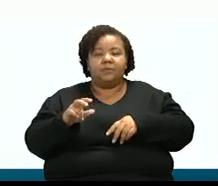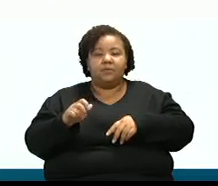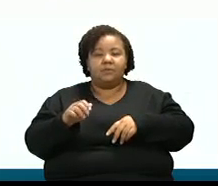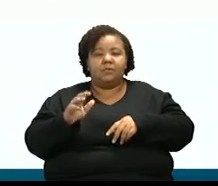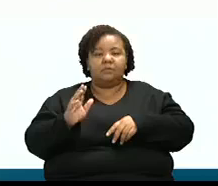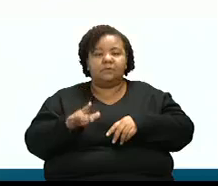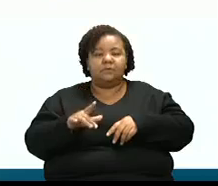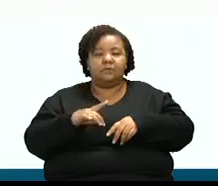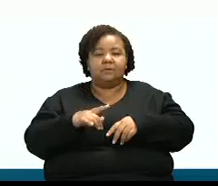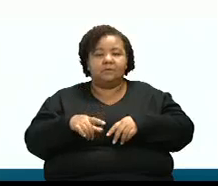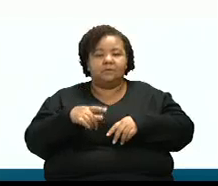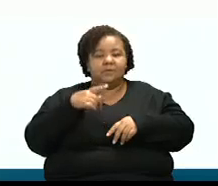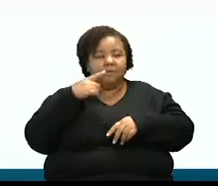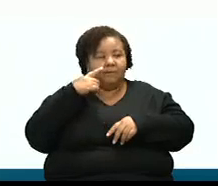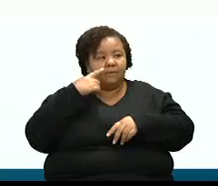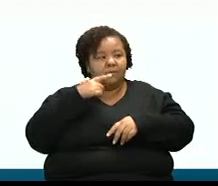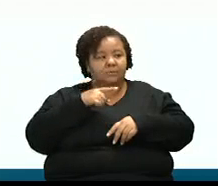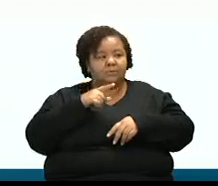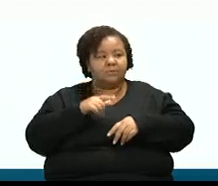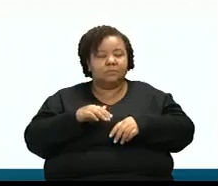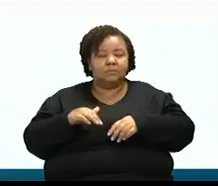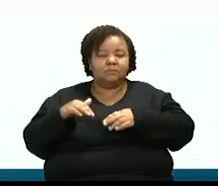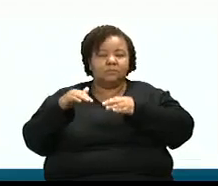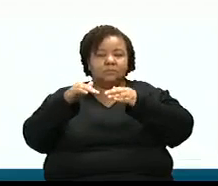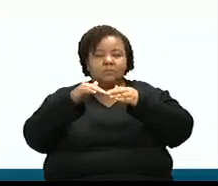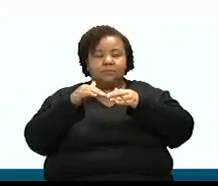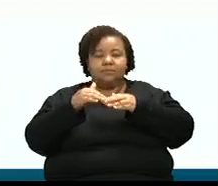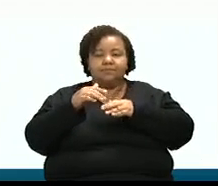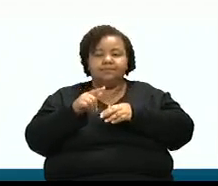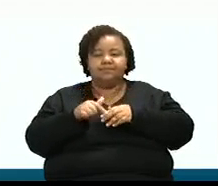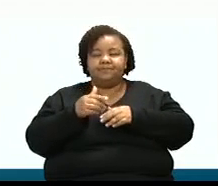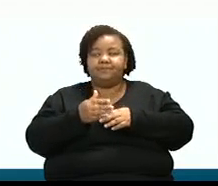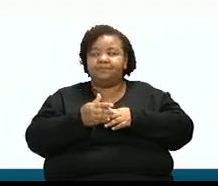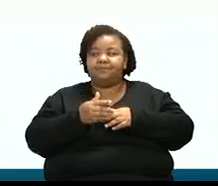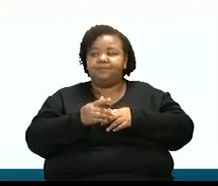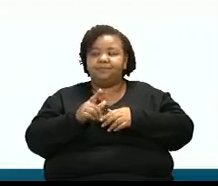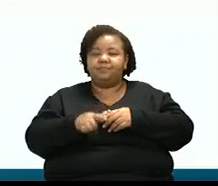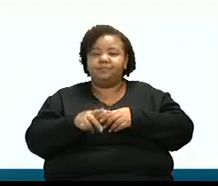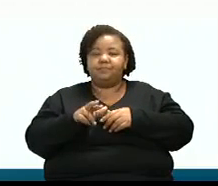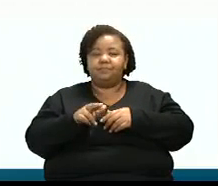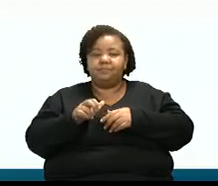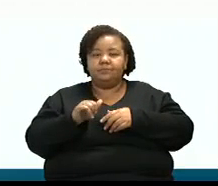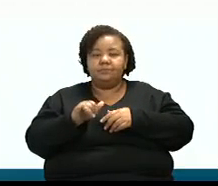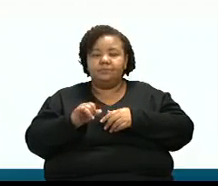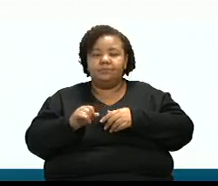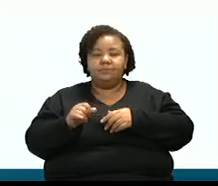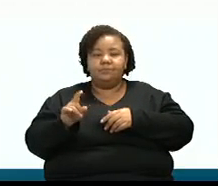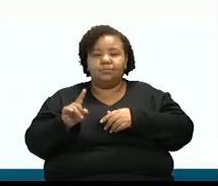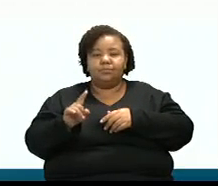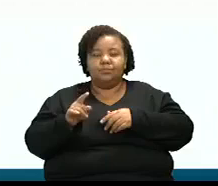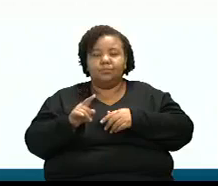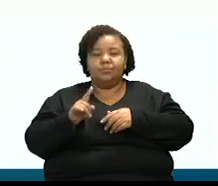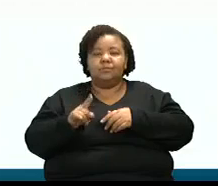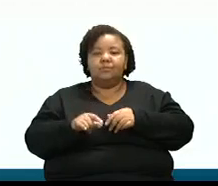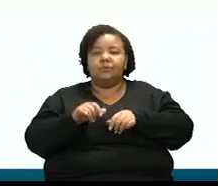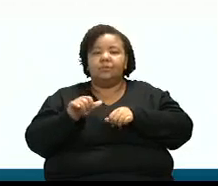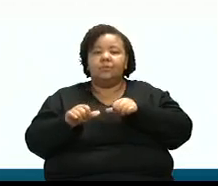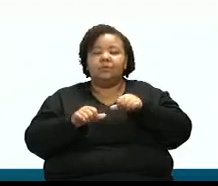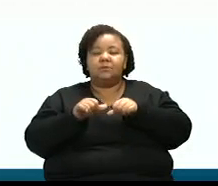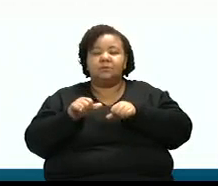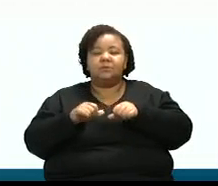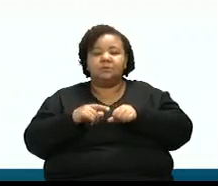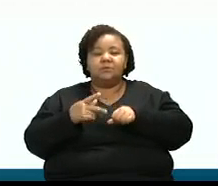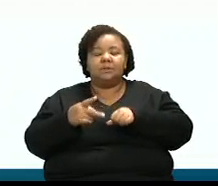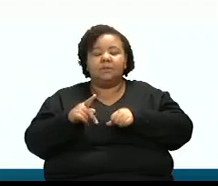circunferência. Nós já vimos uma parametrização para uma circunferência de raio 1. Qual que é a modificação que nós